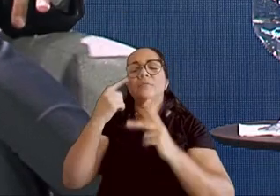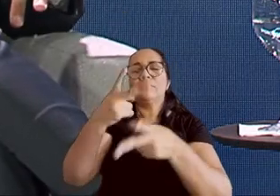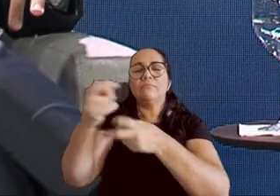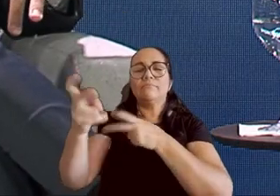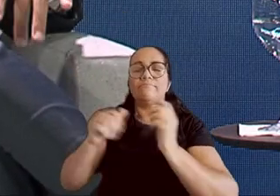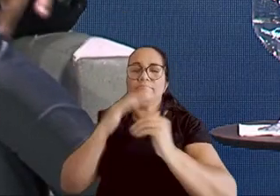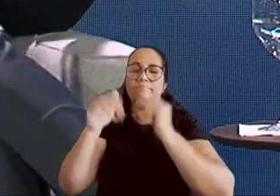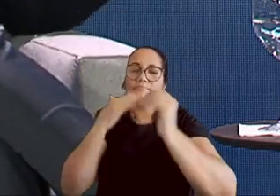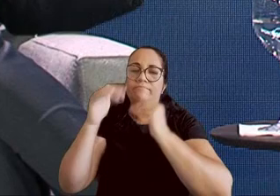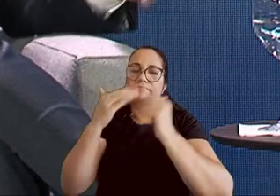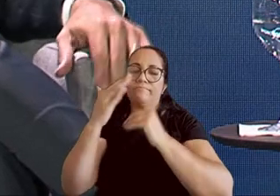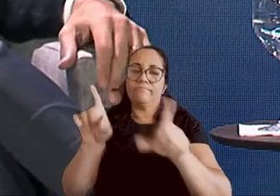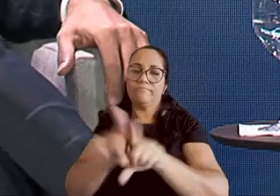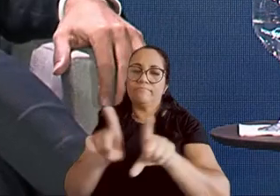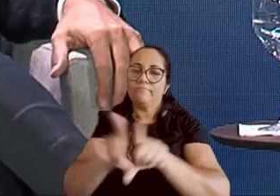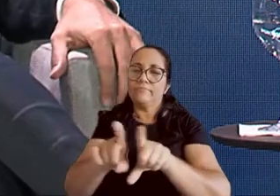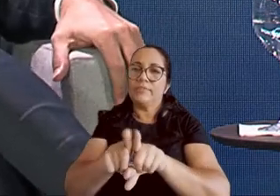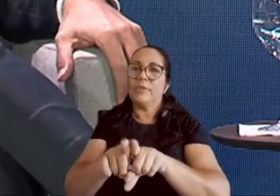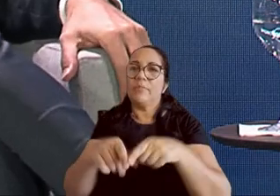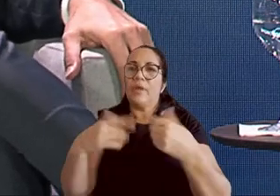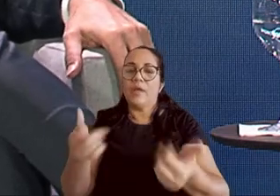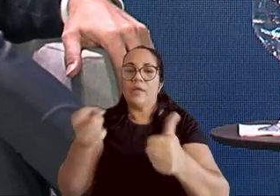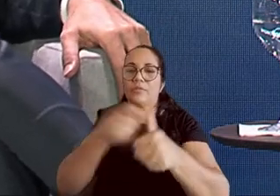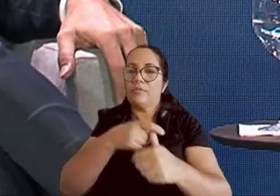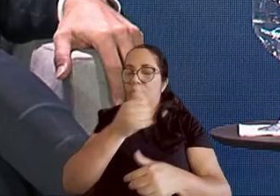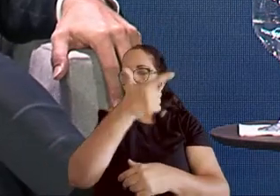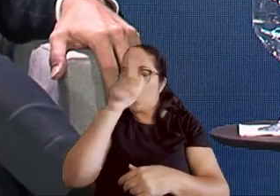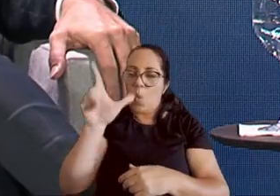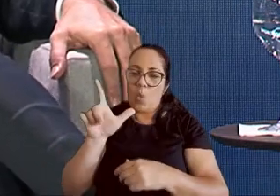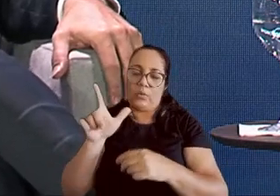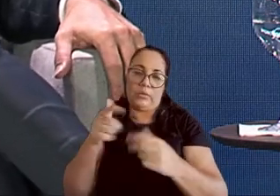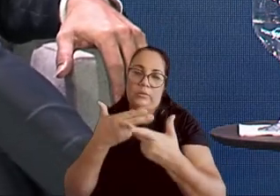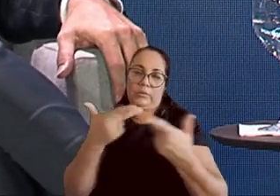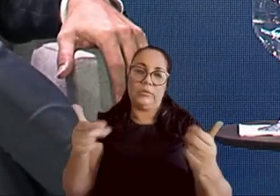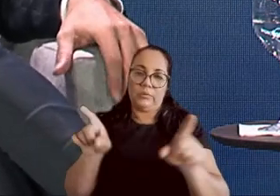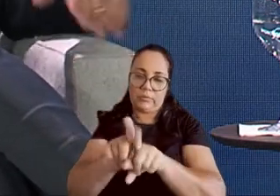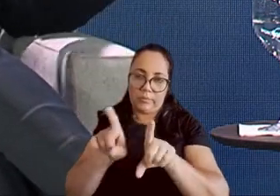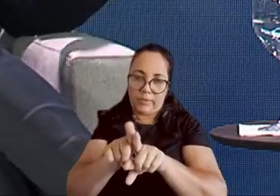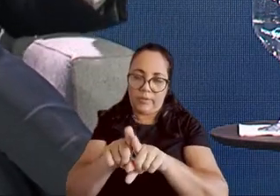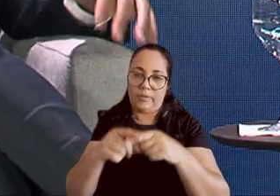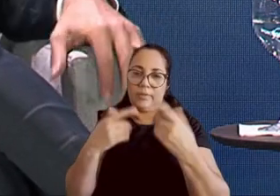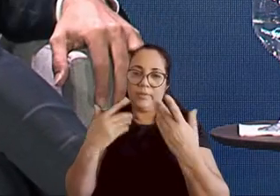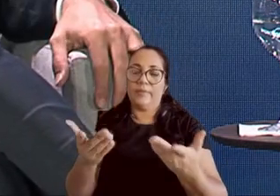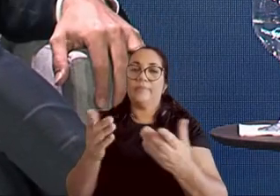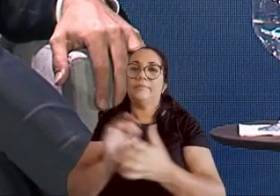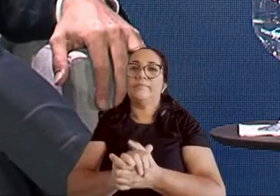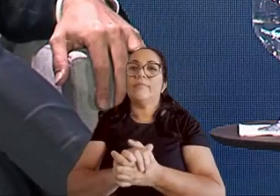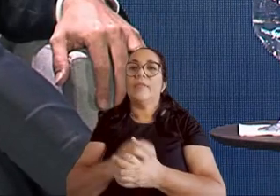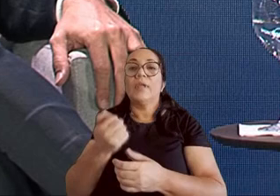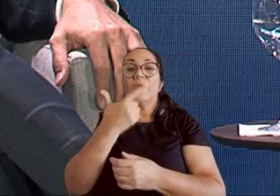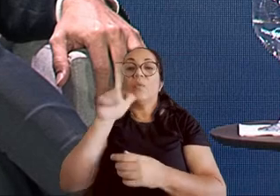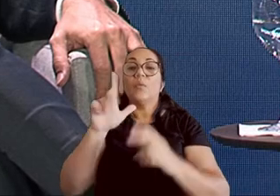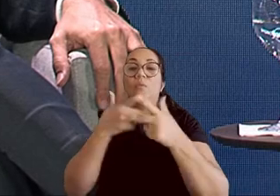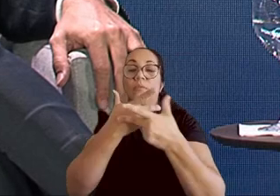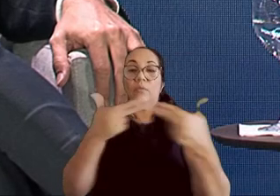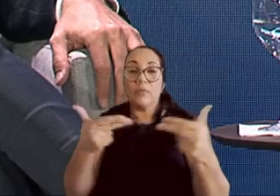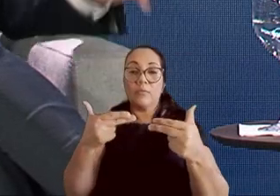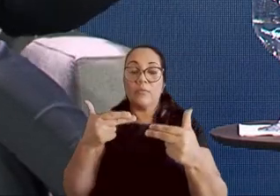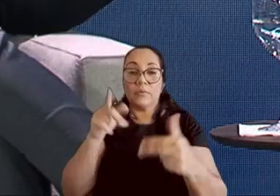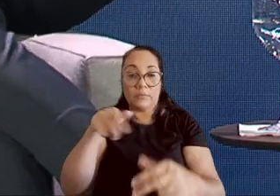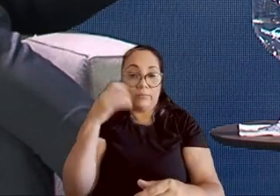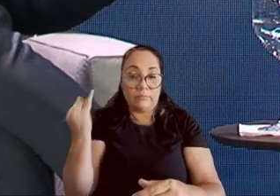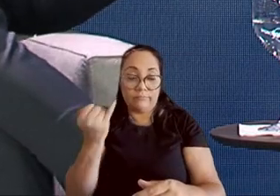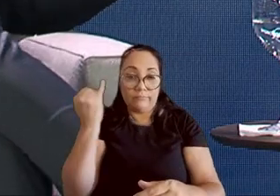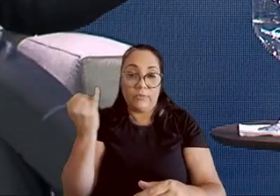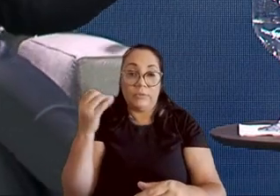de dentro não só via fedidas também né tem uma outra coisa que é de sofisticação do mercado que